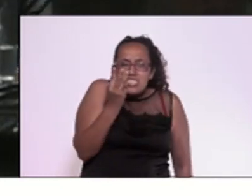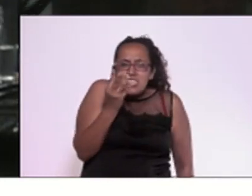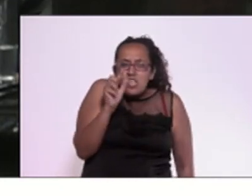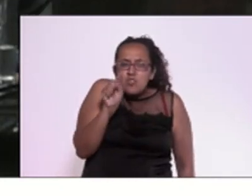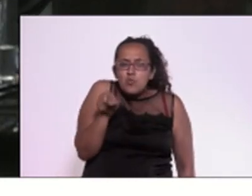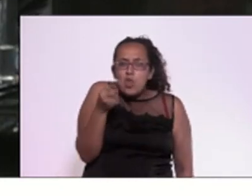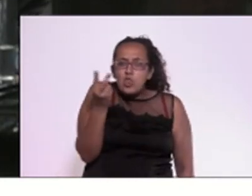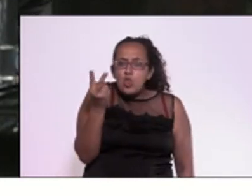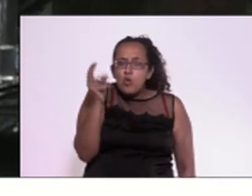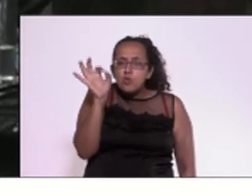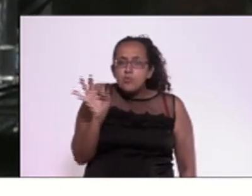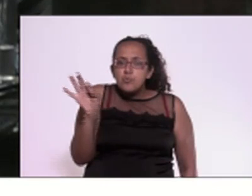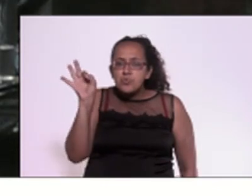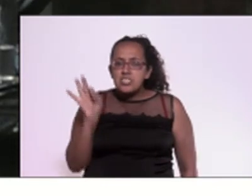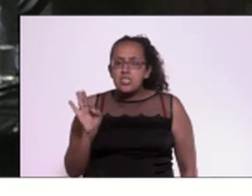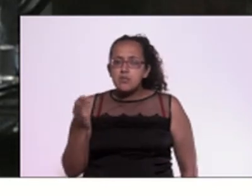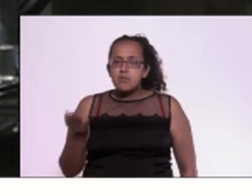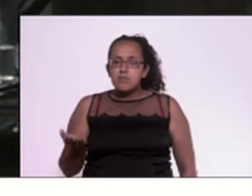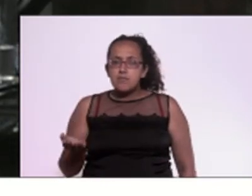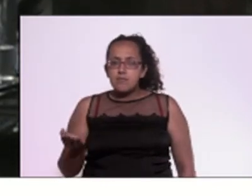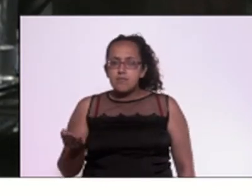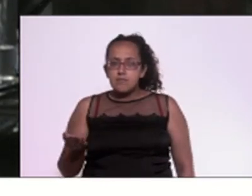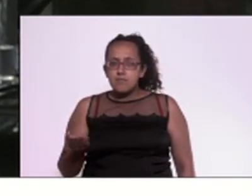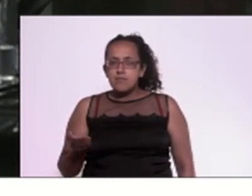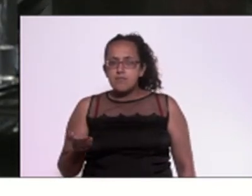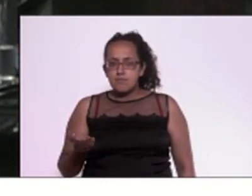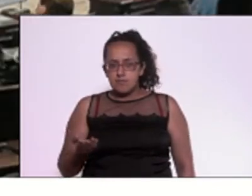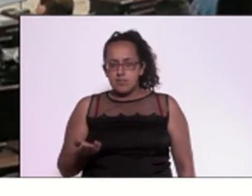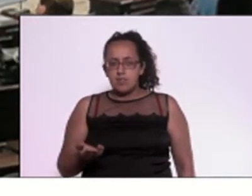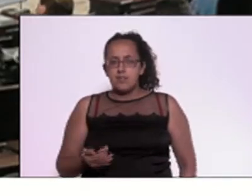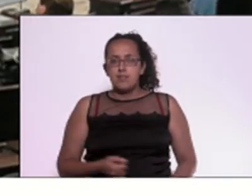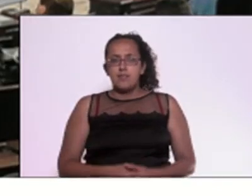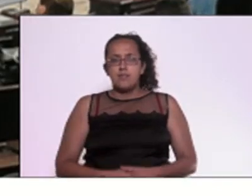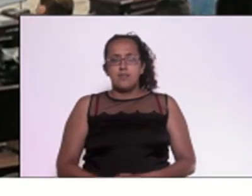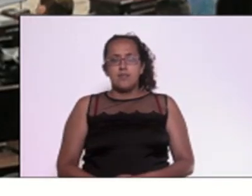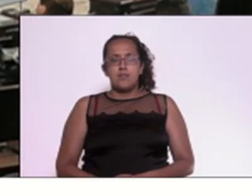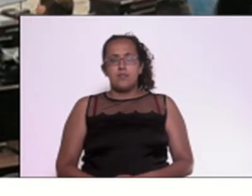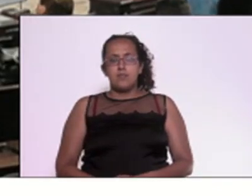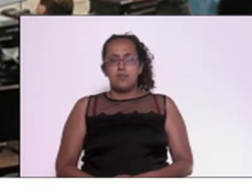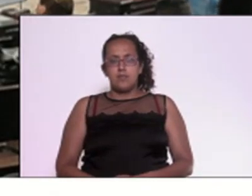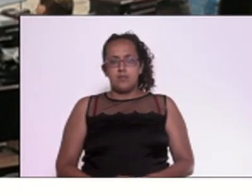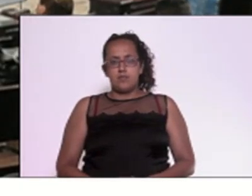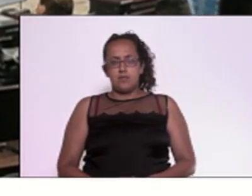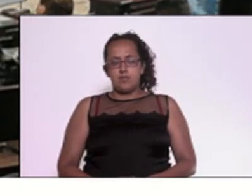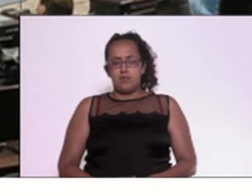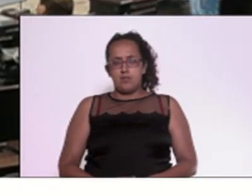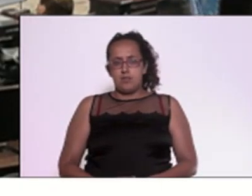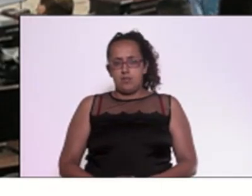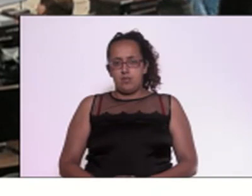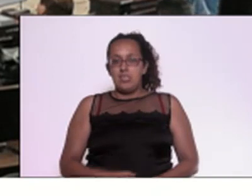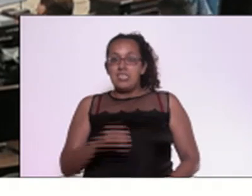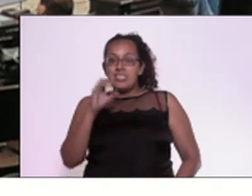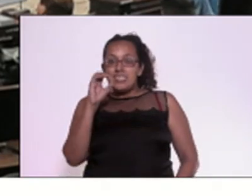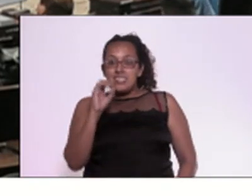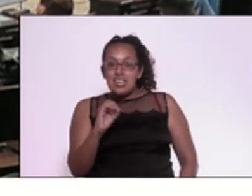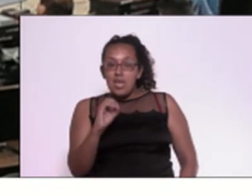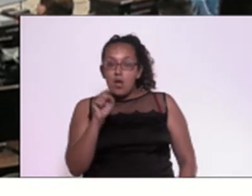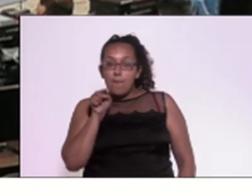2 geradores a óleo a Porto Velho. Fechamos a BR-364 e um teve que ficar em